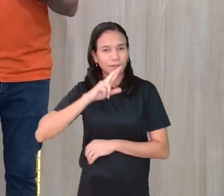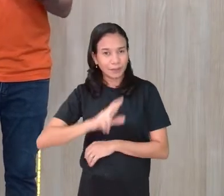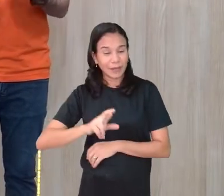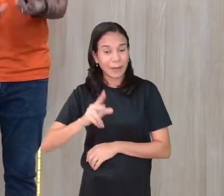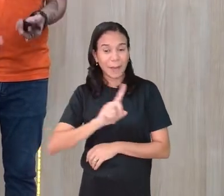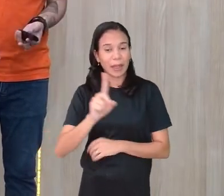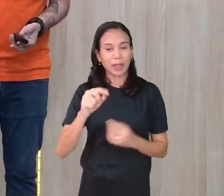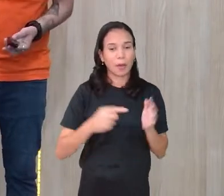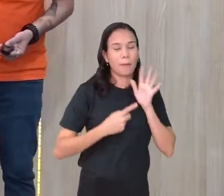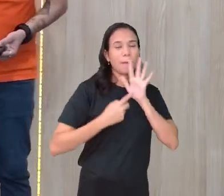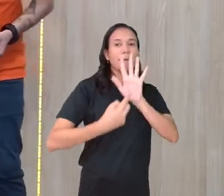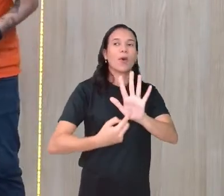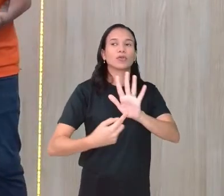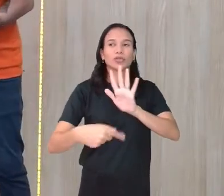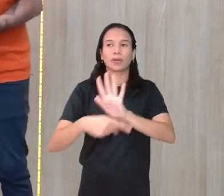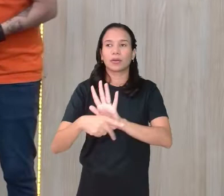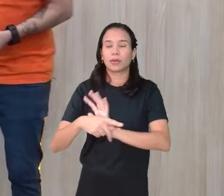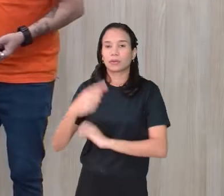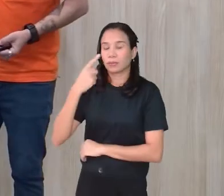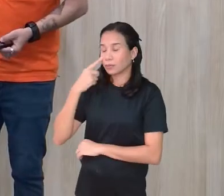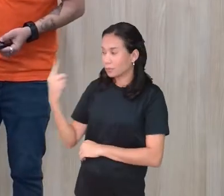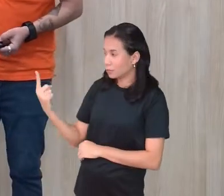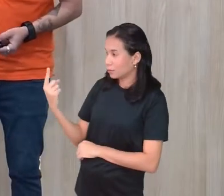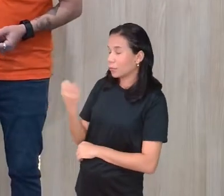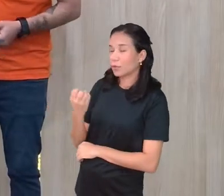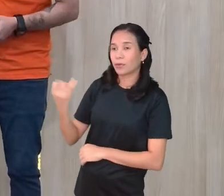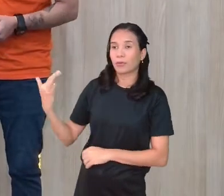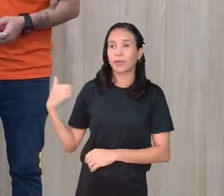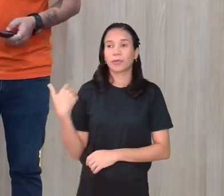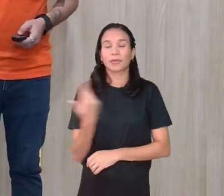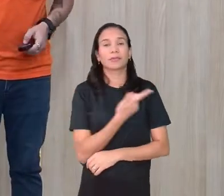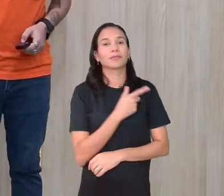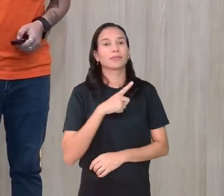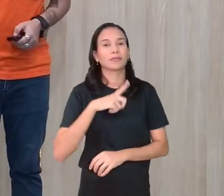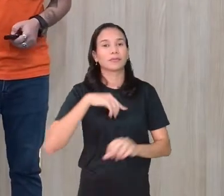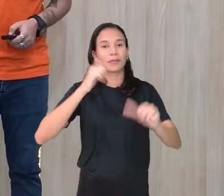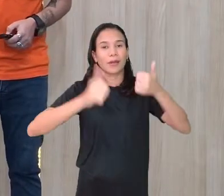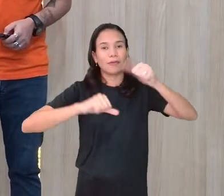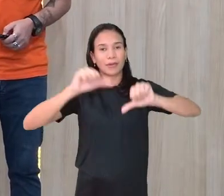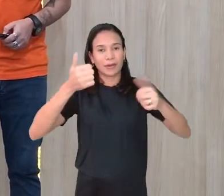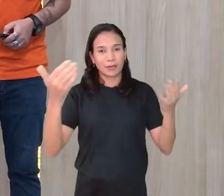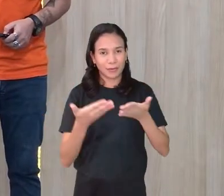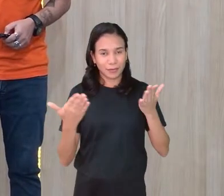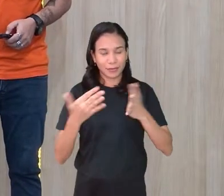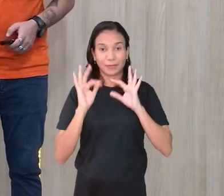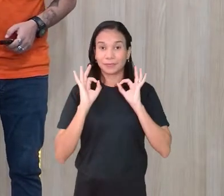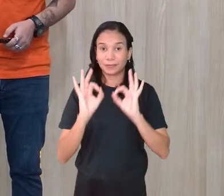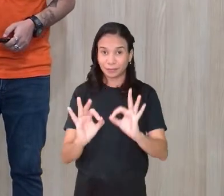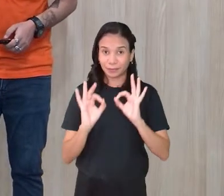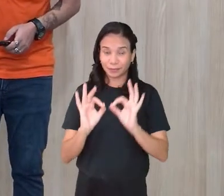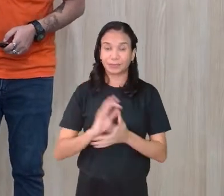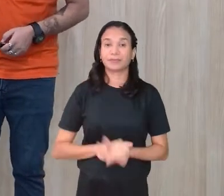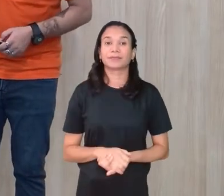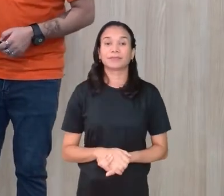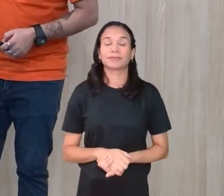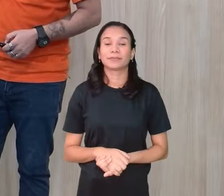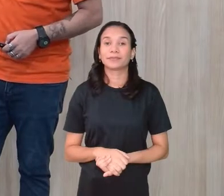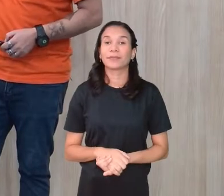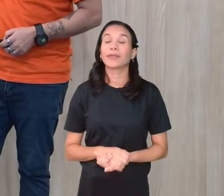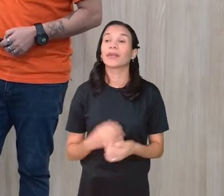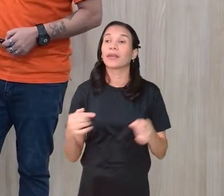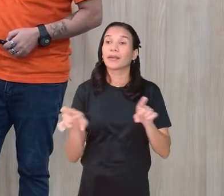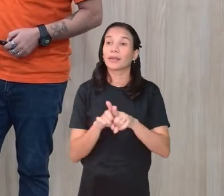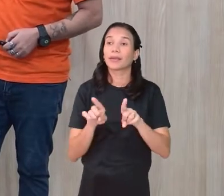não representaria a situação que a gente está analisando aqui, tá certo? Vê